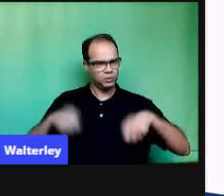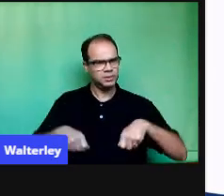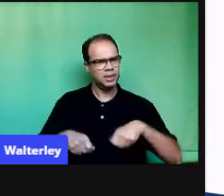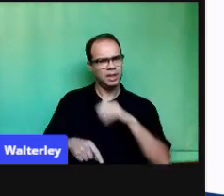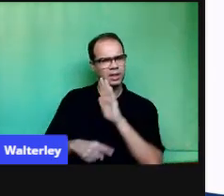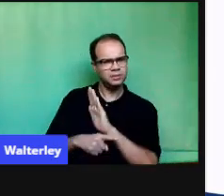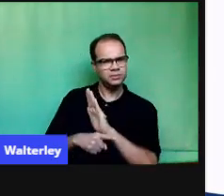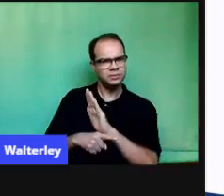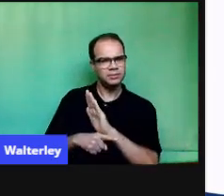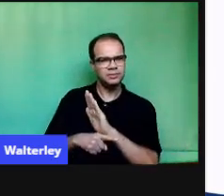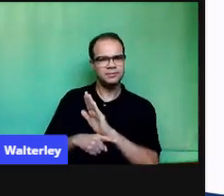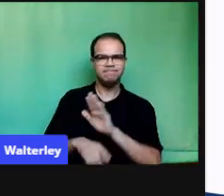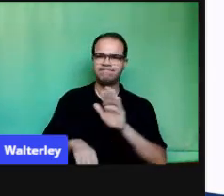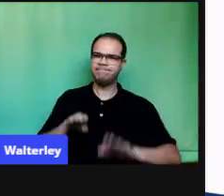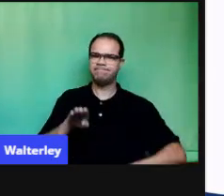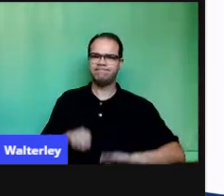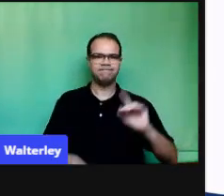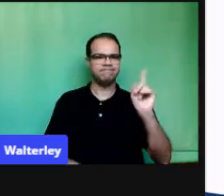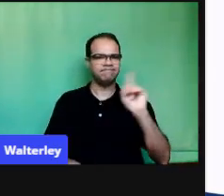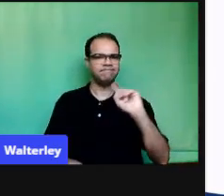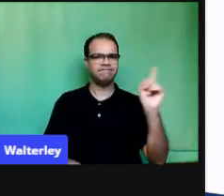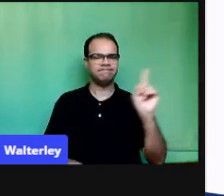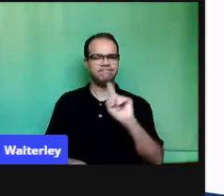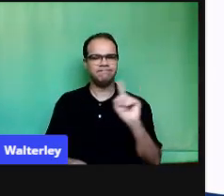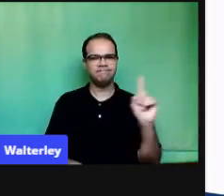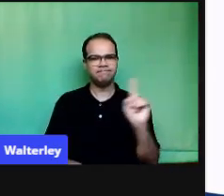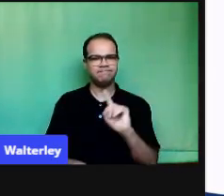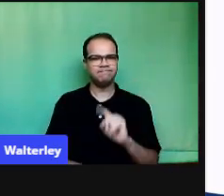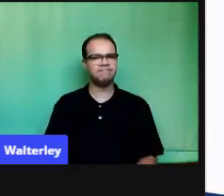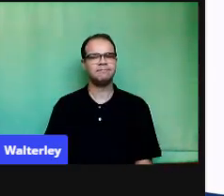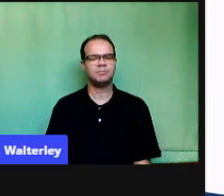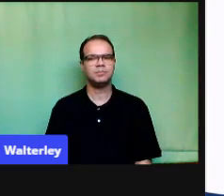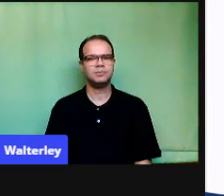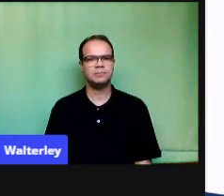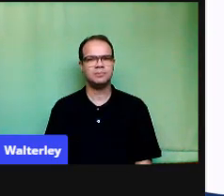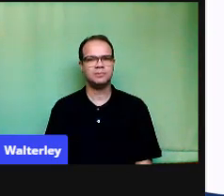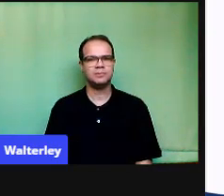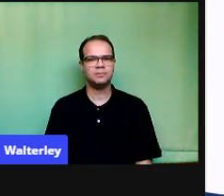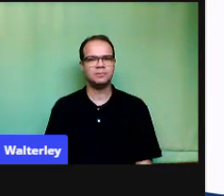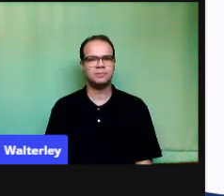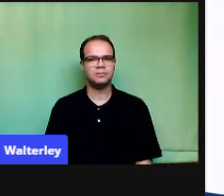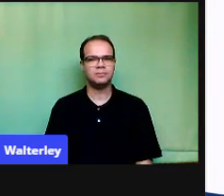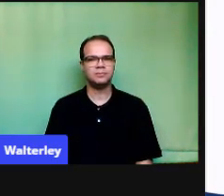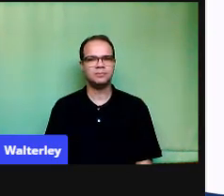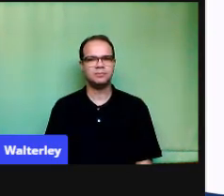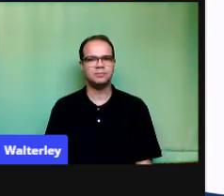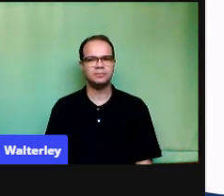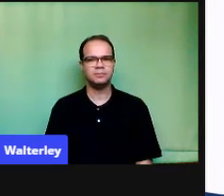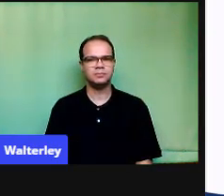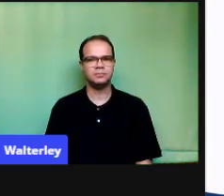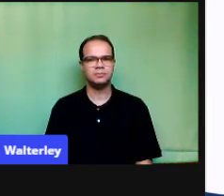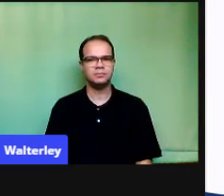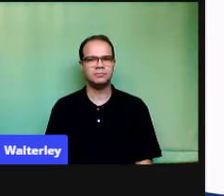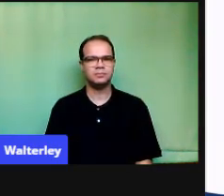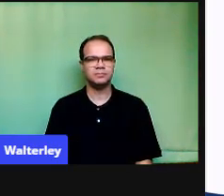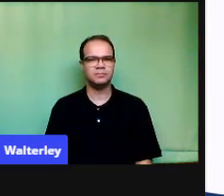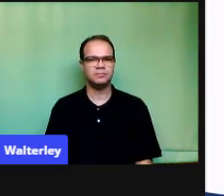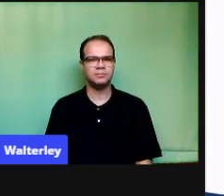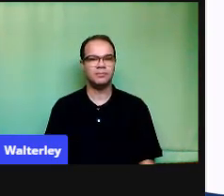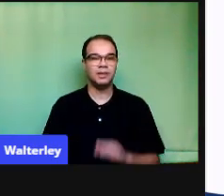controle. Né? O julgamento moral e a lei vale para quando os momentos em que a gente tem controle, a gente não